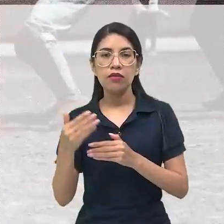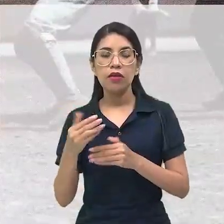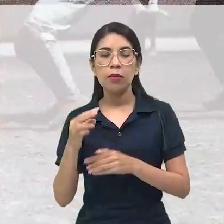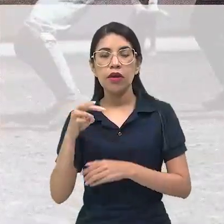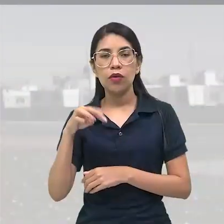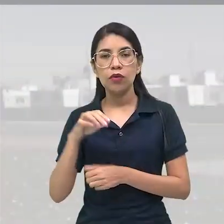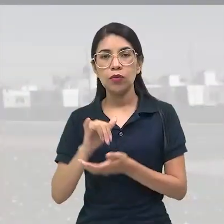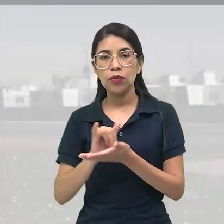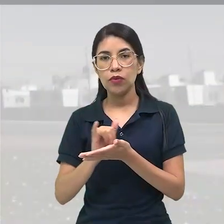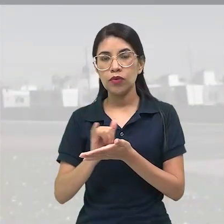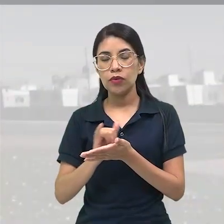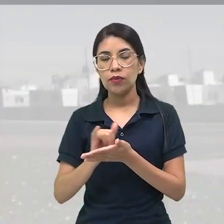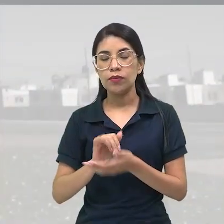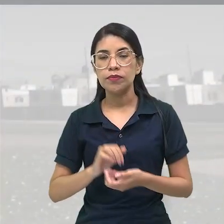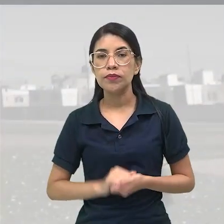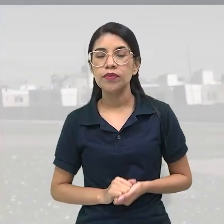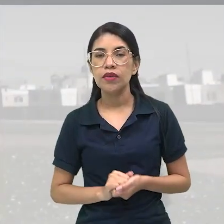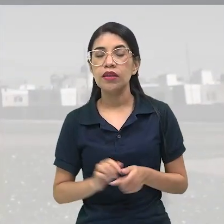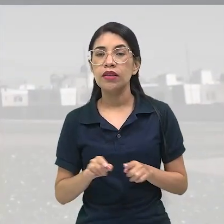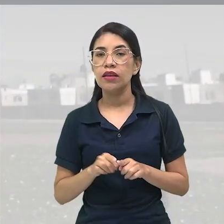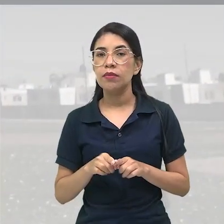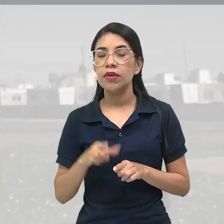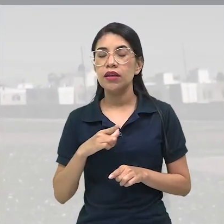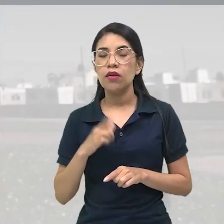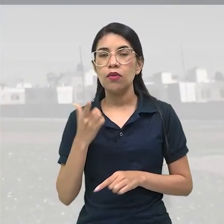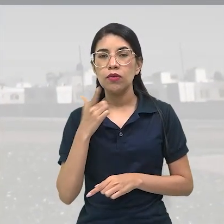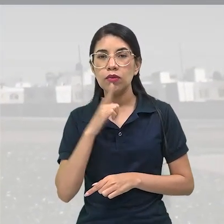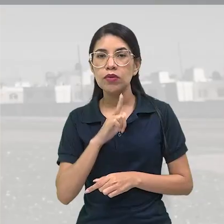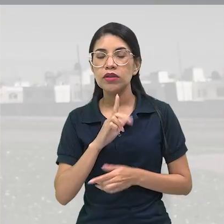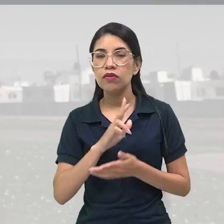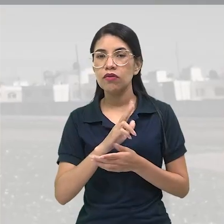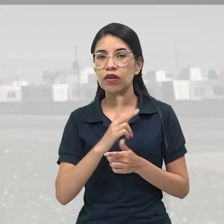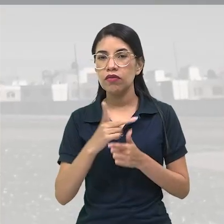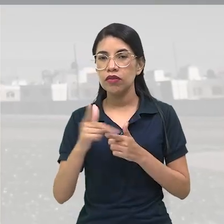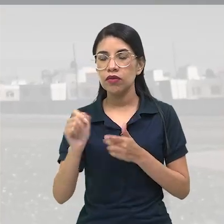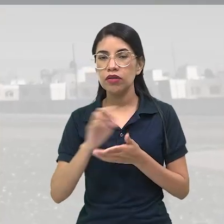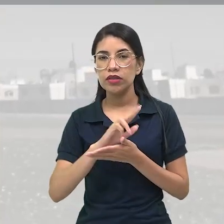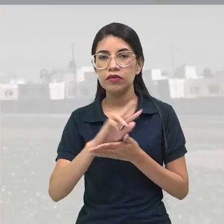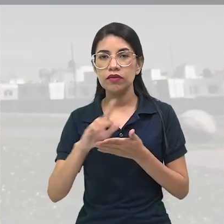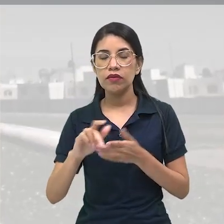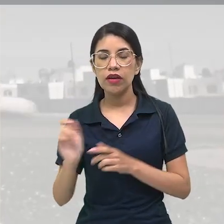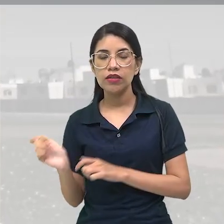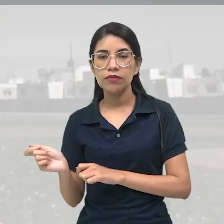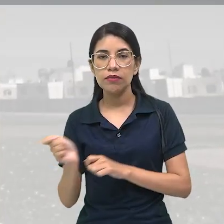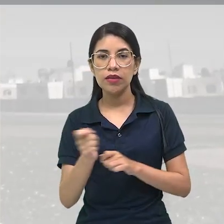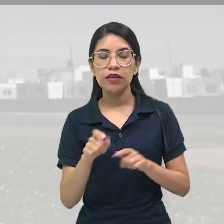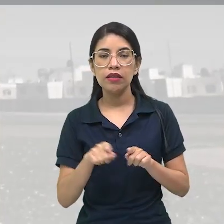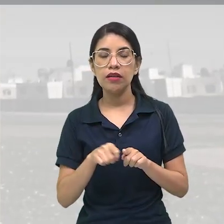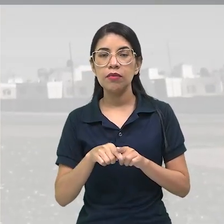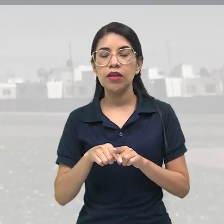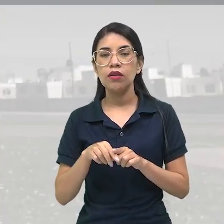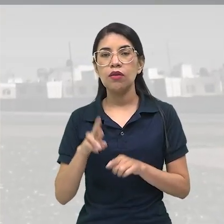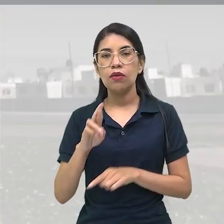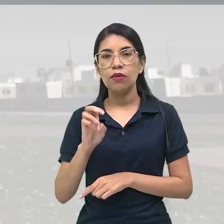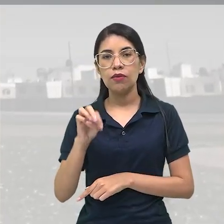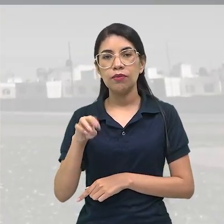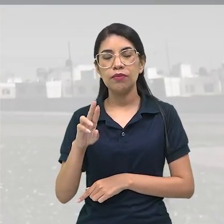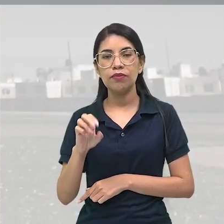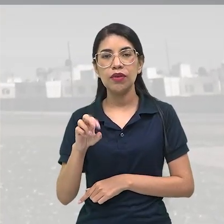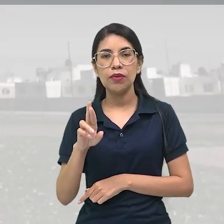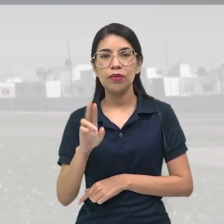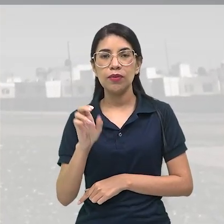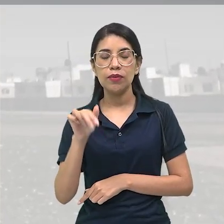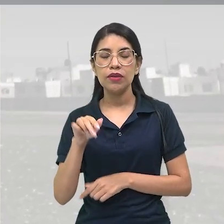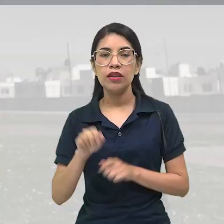York Yankees. Ruth estabeleceu muitos recordes em rebatidas, incluindo home runs na carreira,